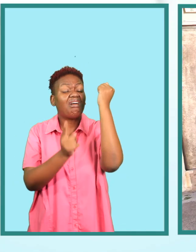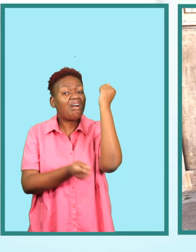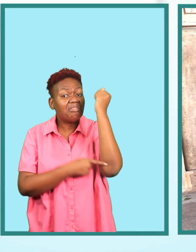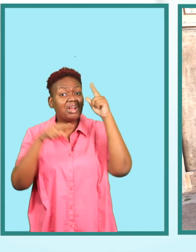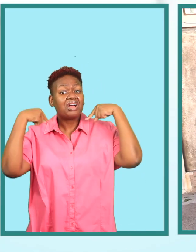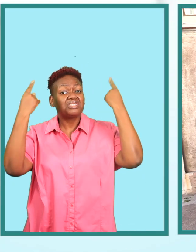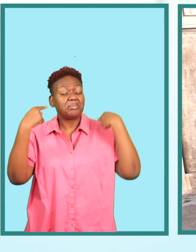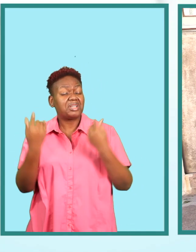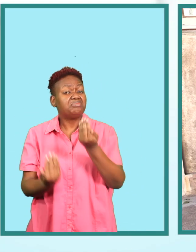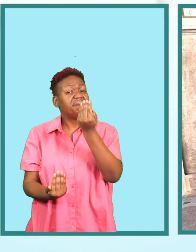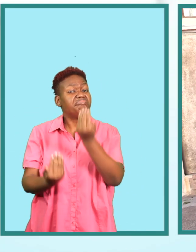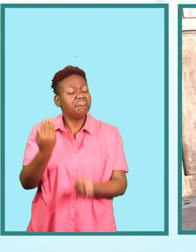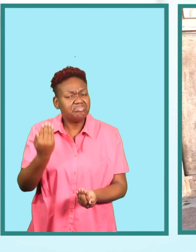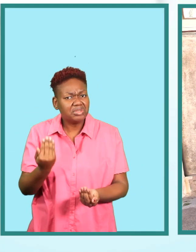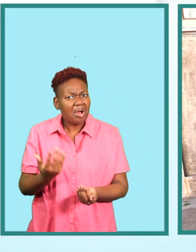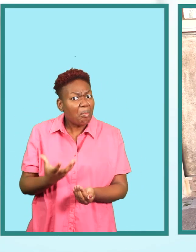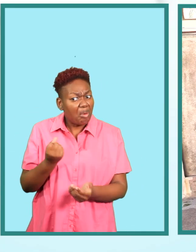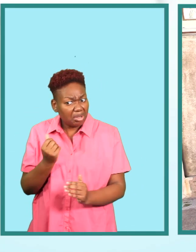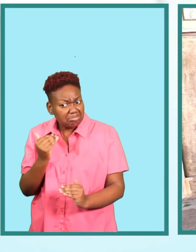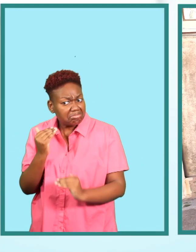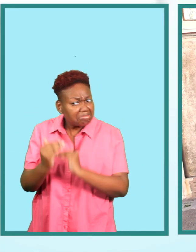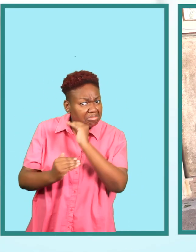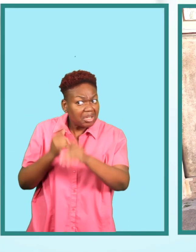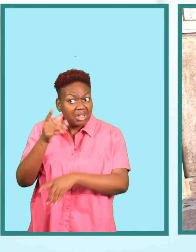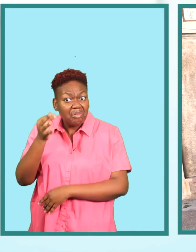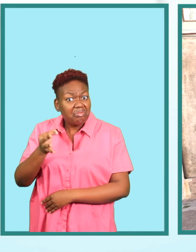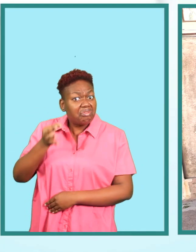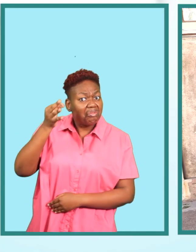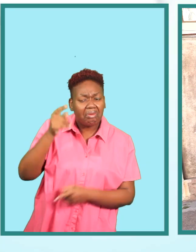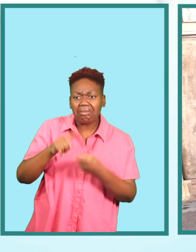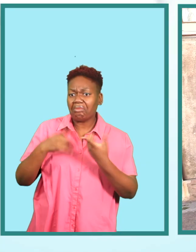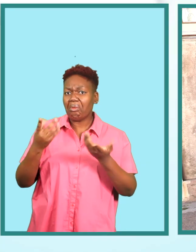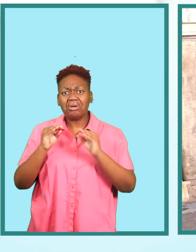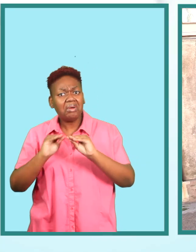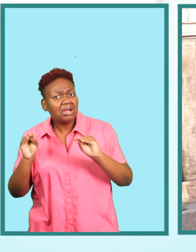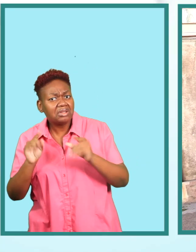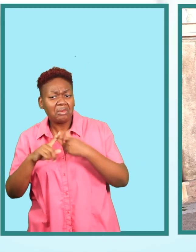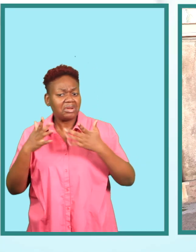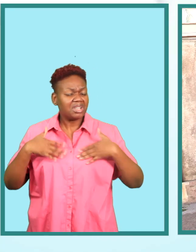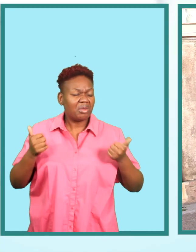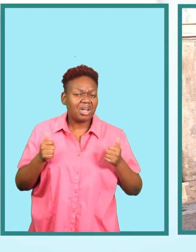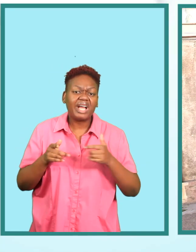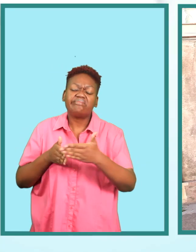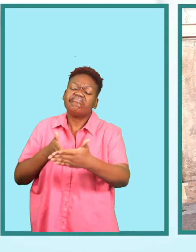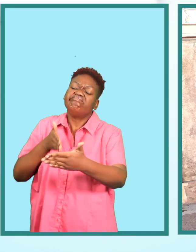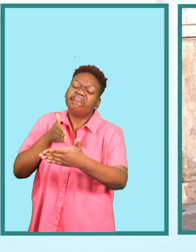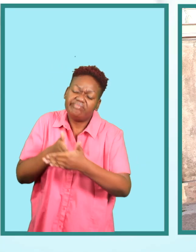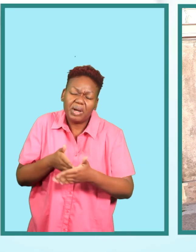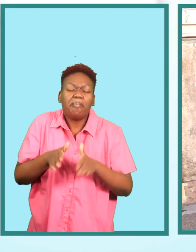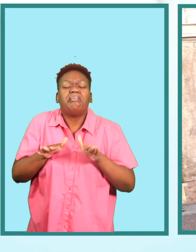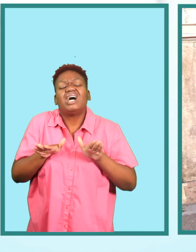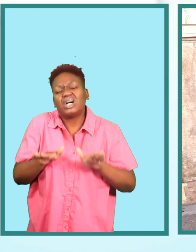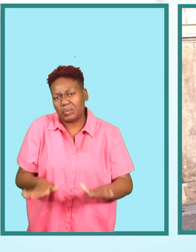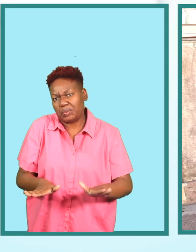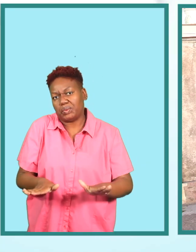Muitas meninas ainda vêem sua infância interrompida, com consequências devastadoras para a saúde, educação e